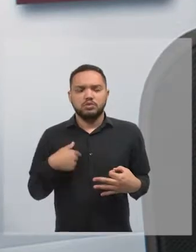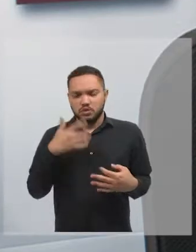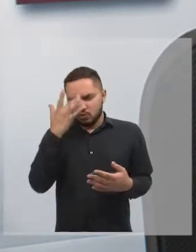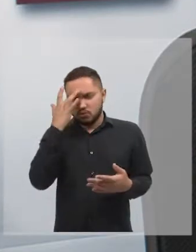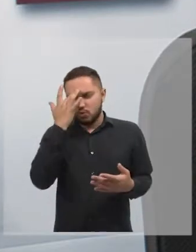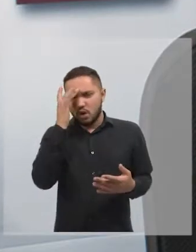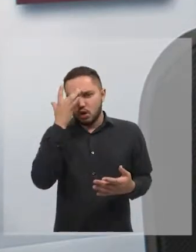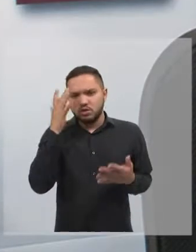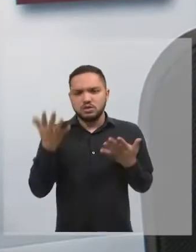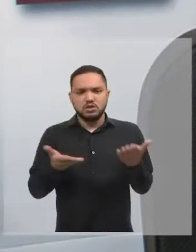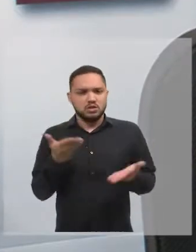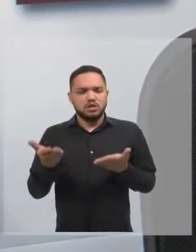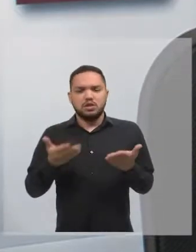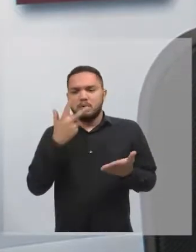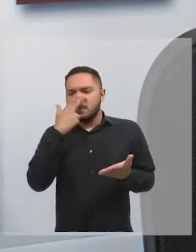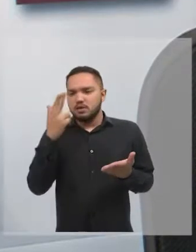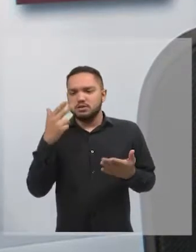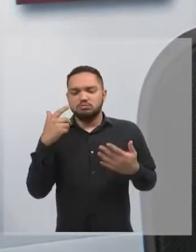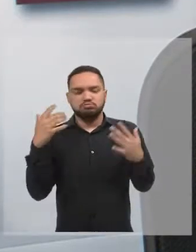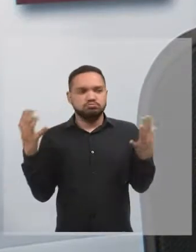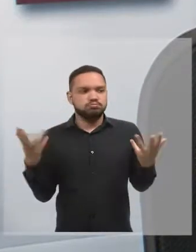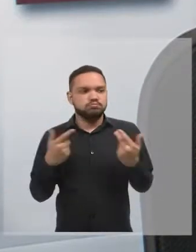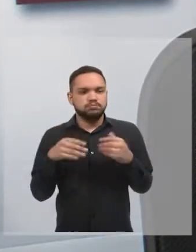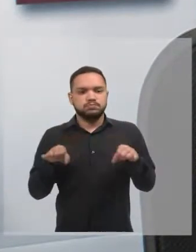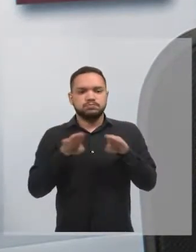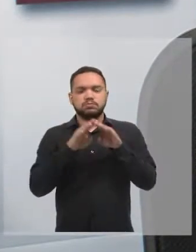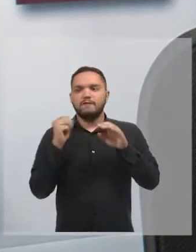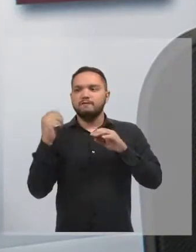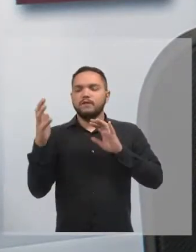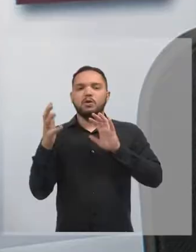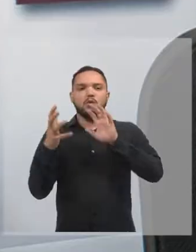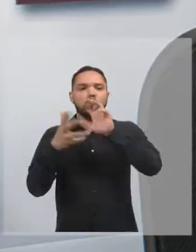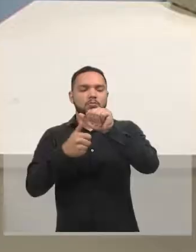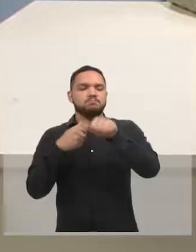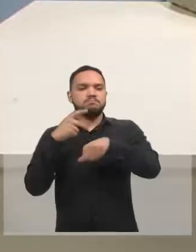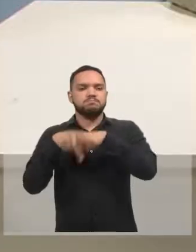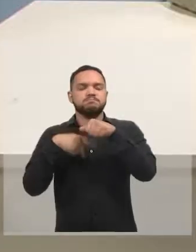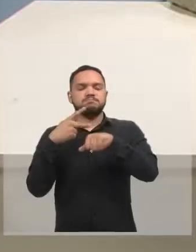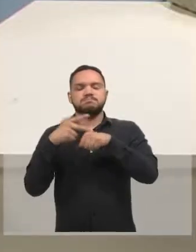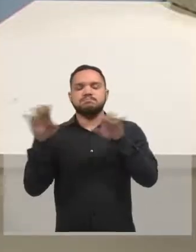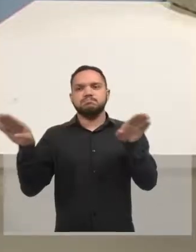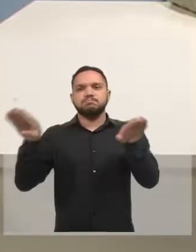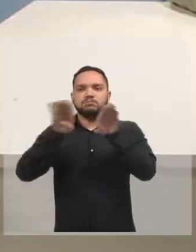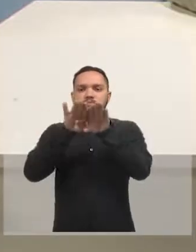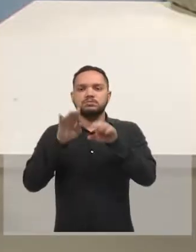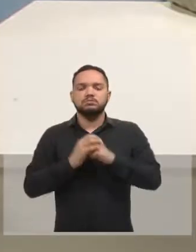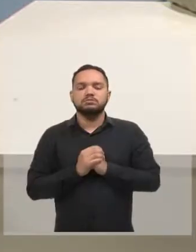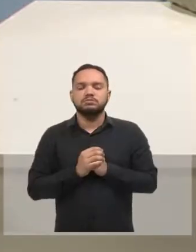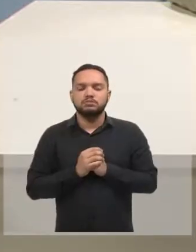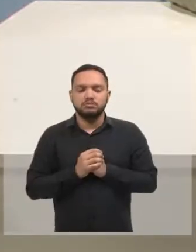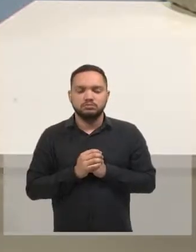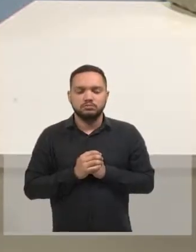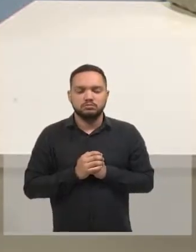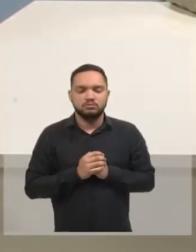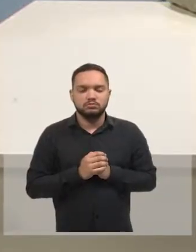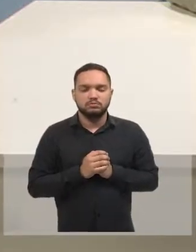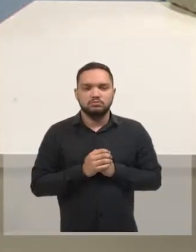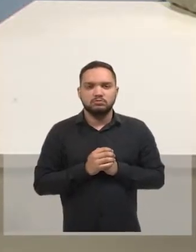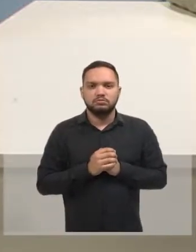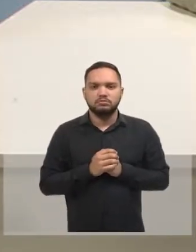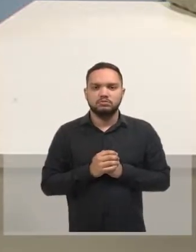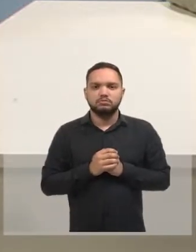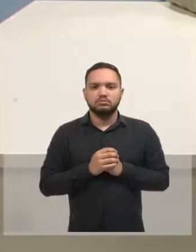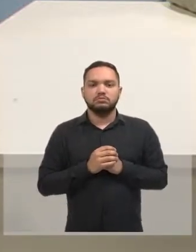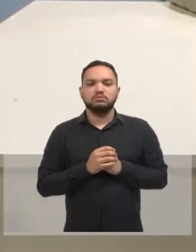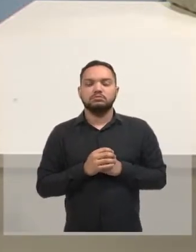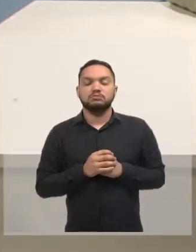eram serviços quase de primeiro mundo. É verdade. Eram serviços quase de primeiro mundo. Nas